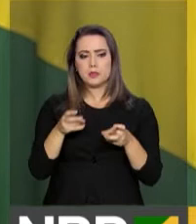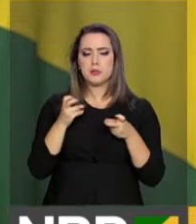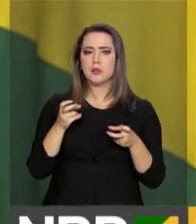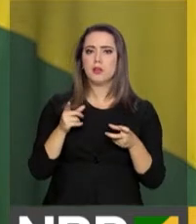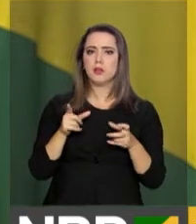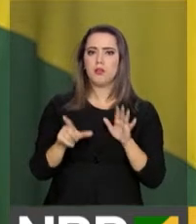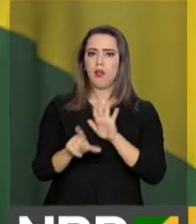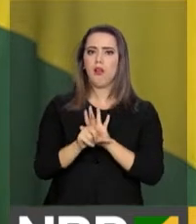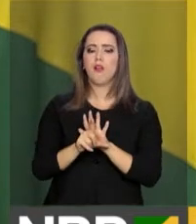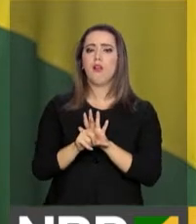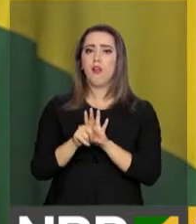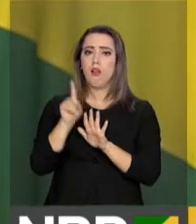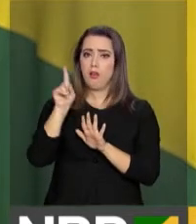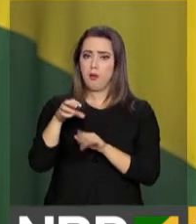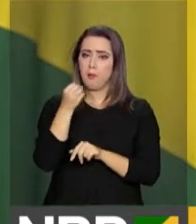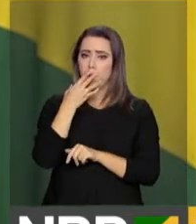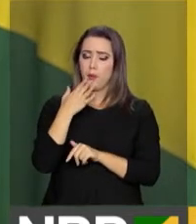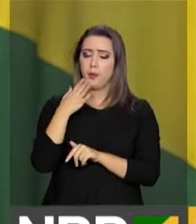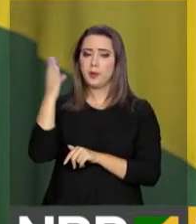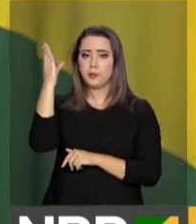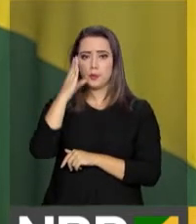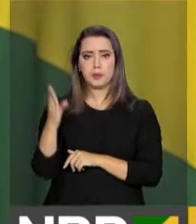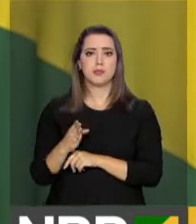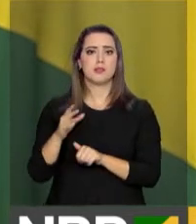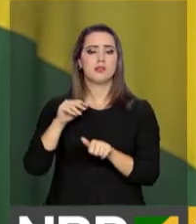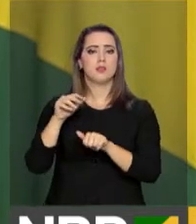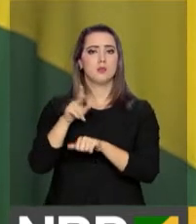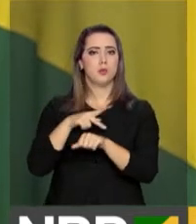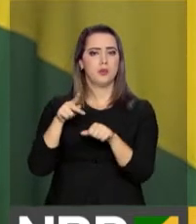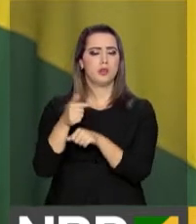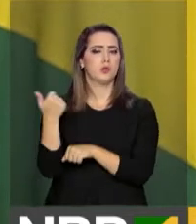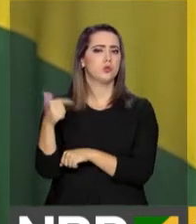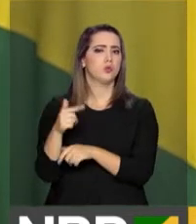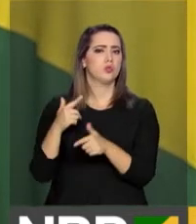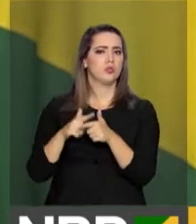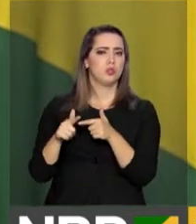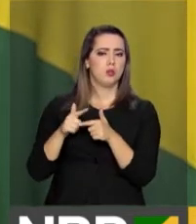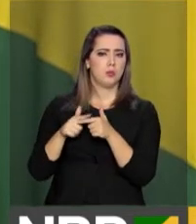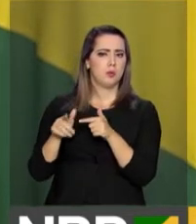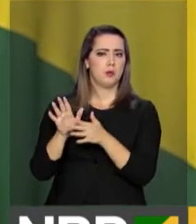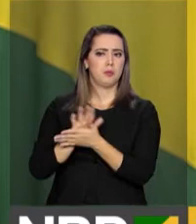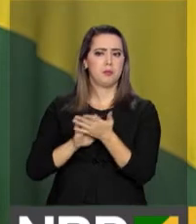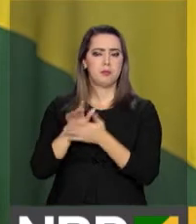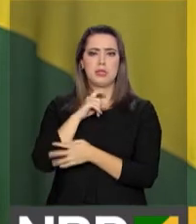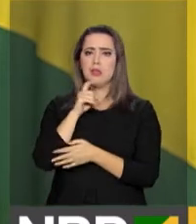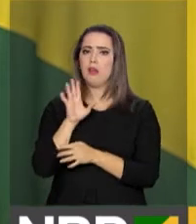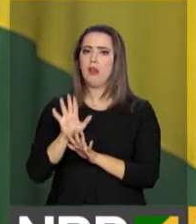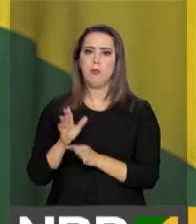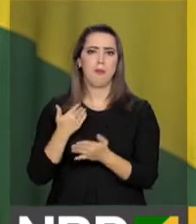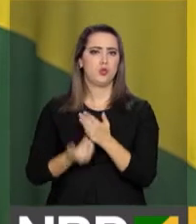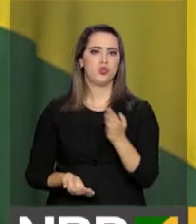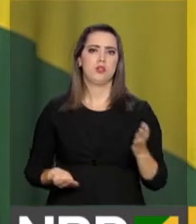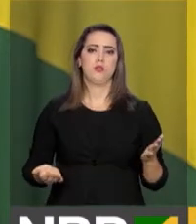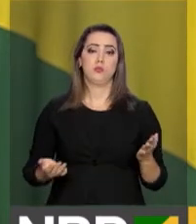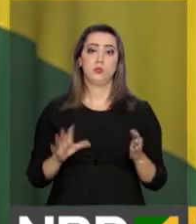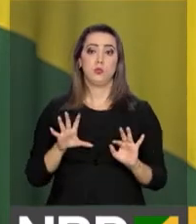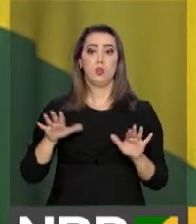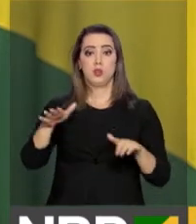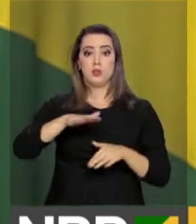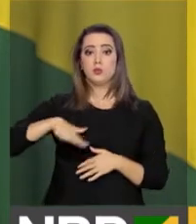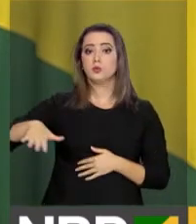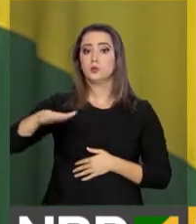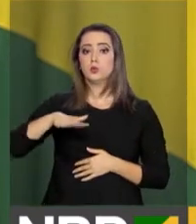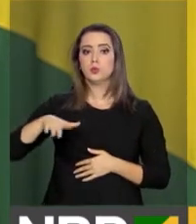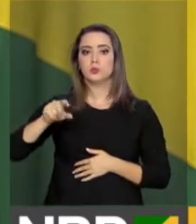que era pelo bem do país e portanto não causava nenhum prejuízo a ninguém não é ea grande massa